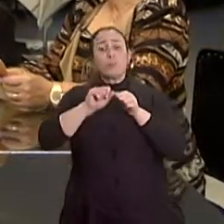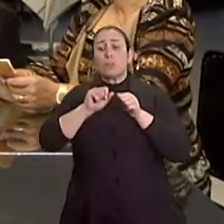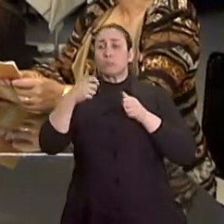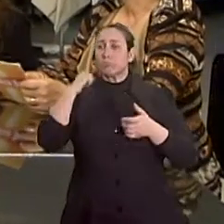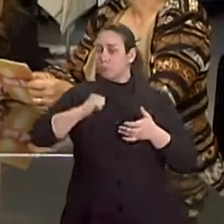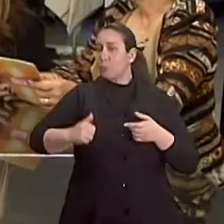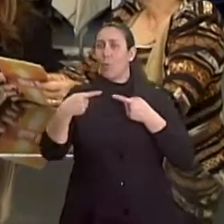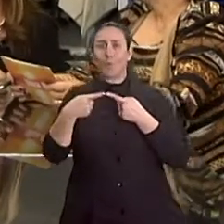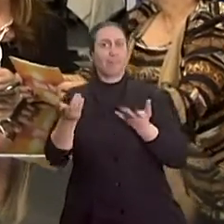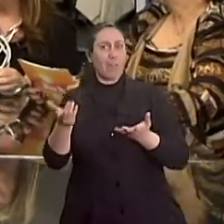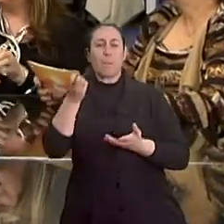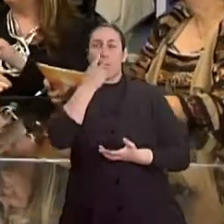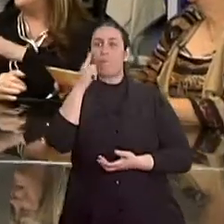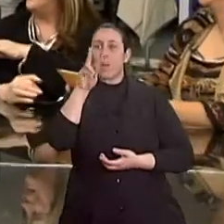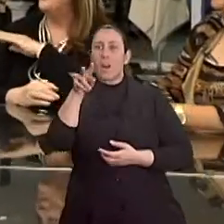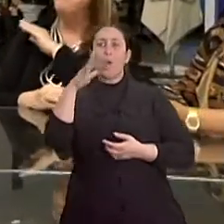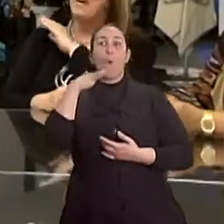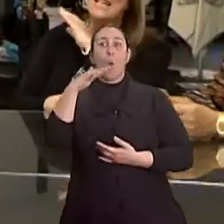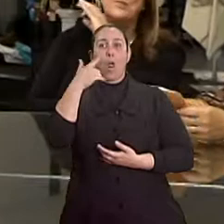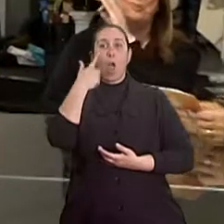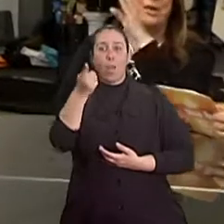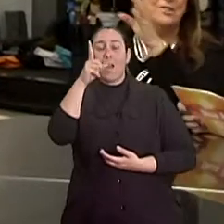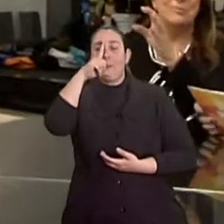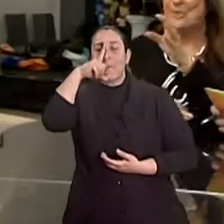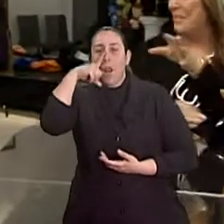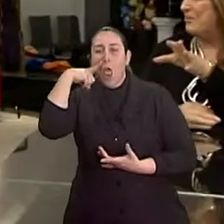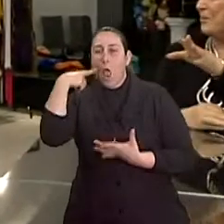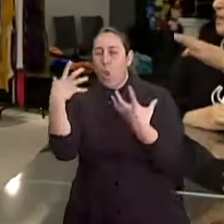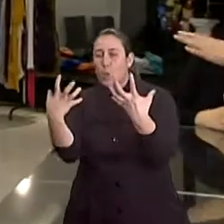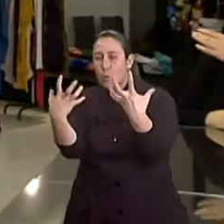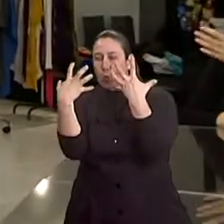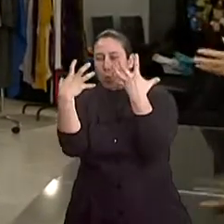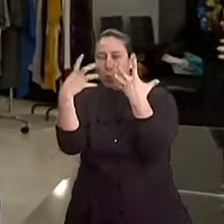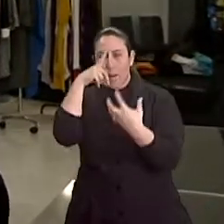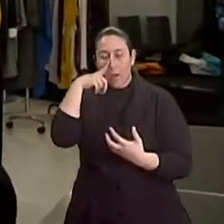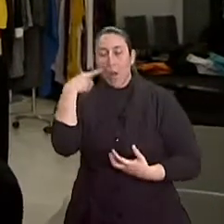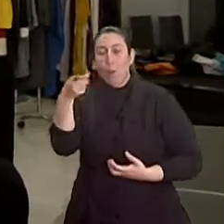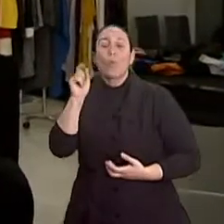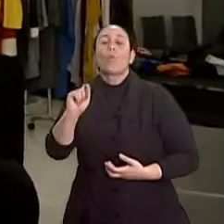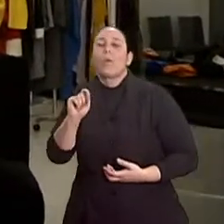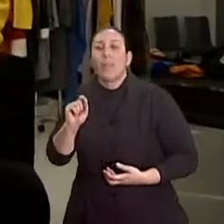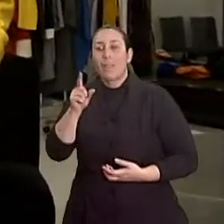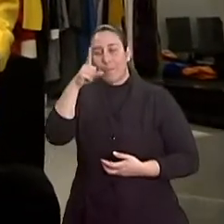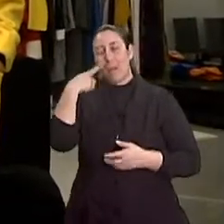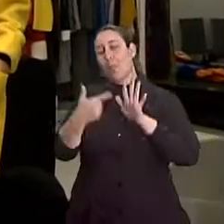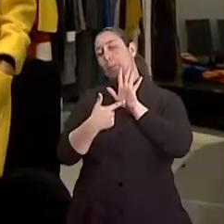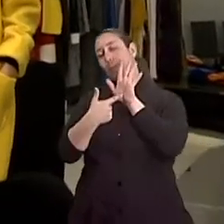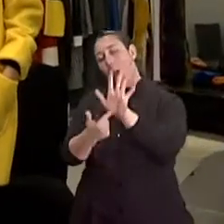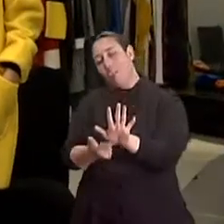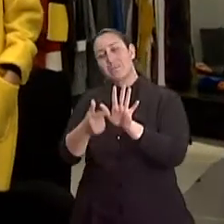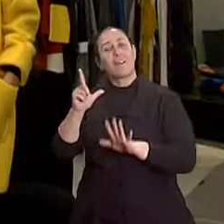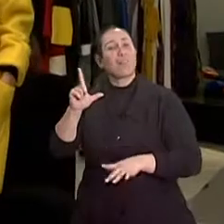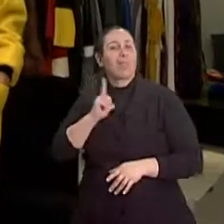cor fulminante. Maravilha. Um amarelo mais forte possível. Mostrando que amarelo é cor